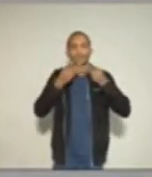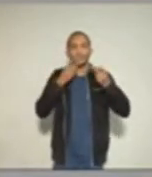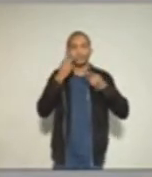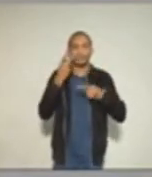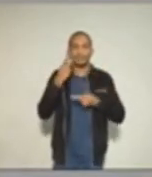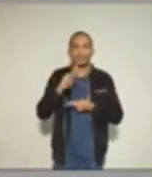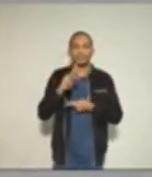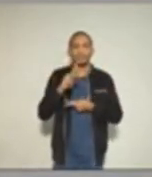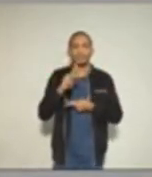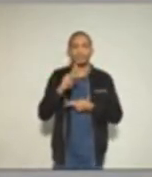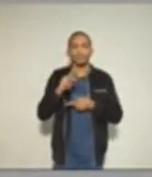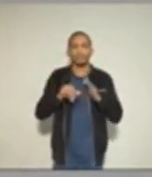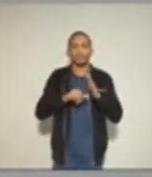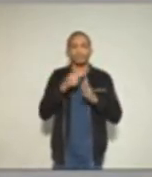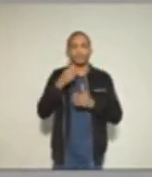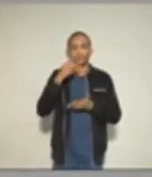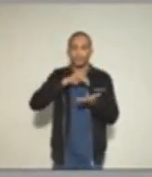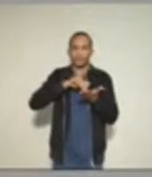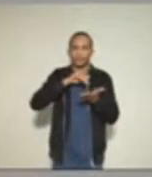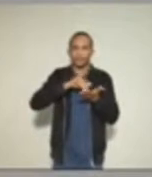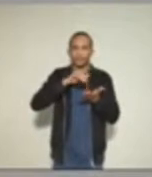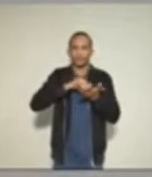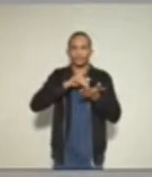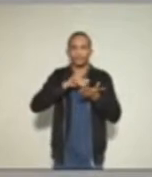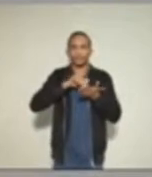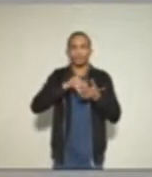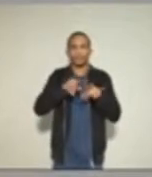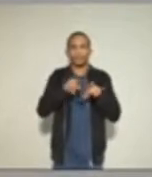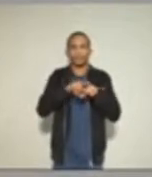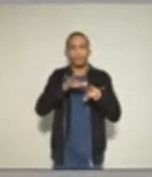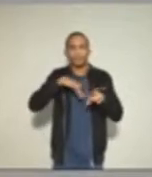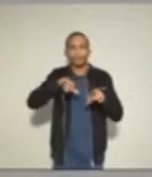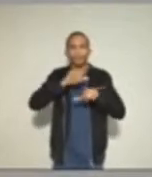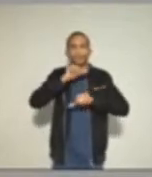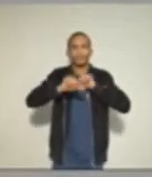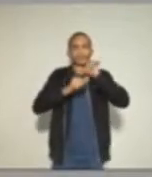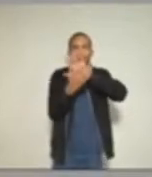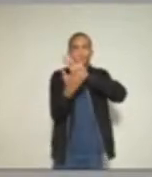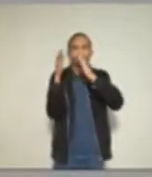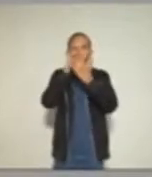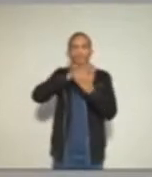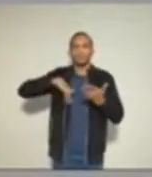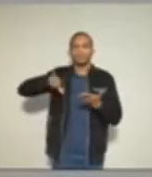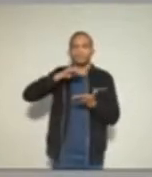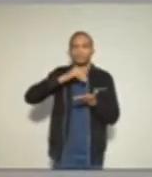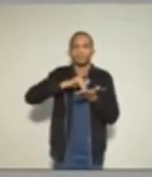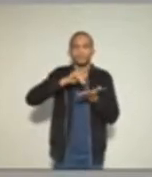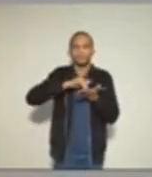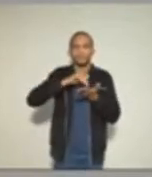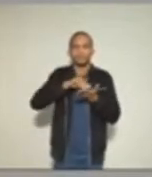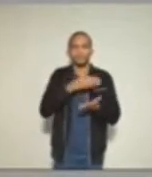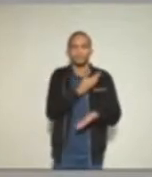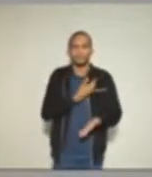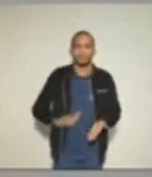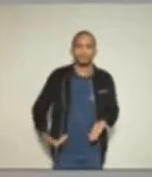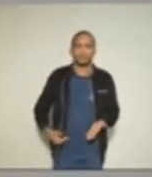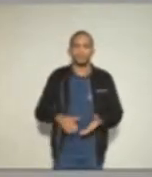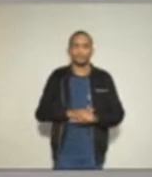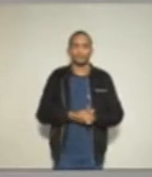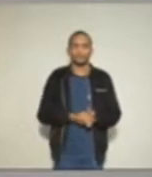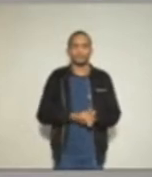do senhor Pinheiro Pedro, secretário executivo de Mudanças Climáticas da Secretaria Municipal de Governo.